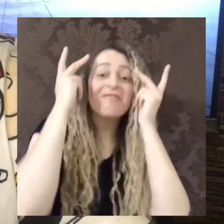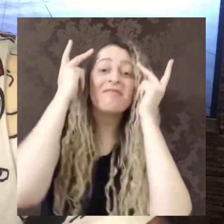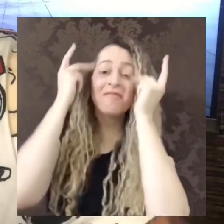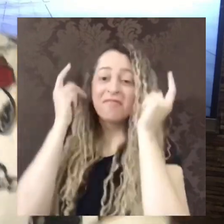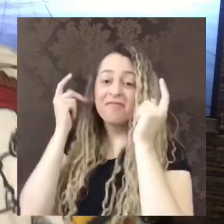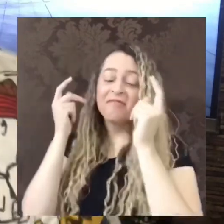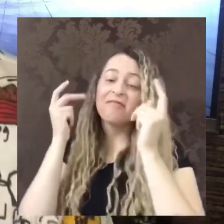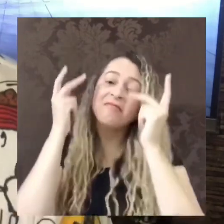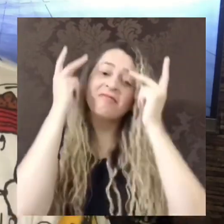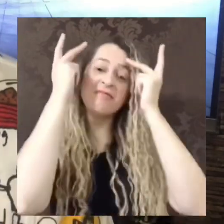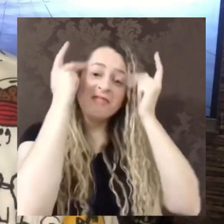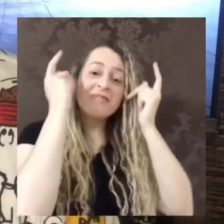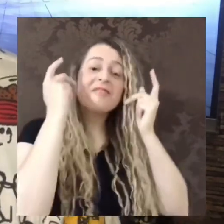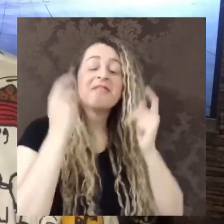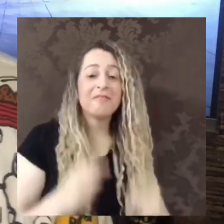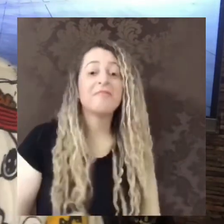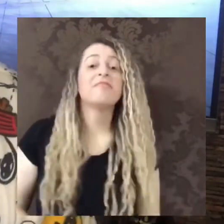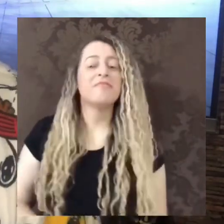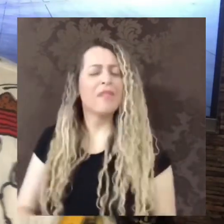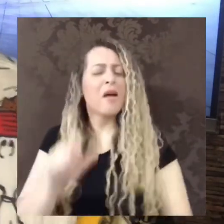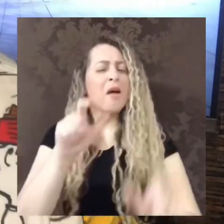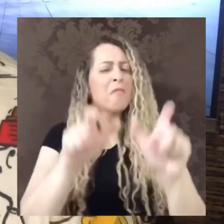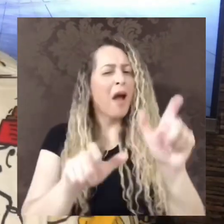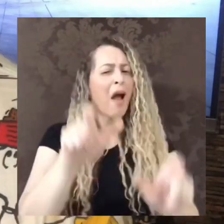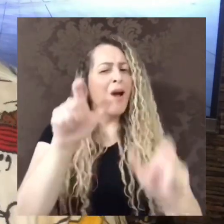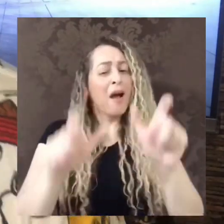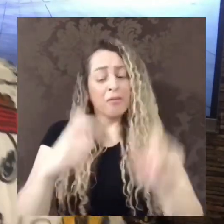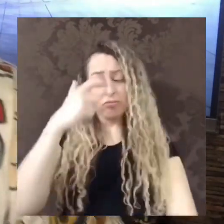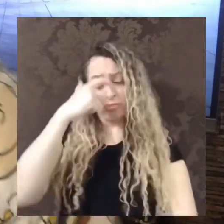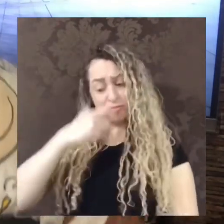normal. Ser diferente é normal.